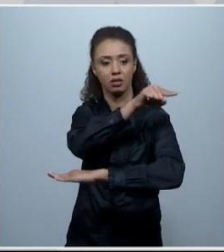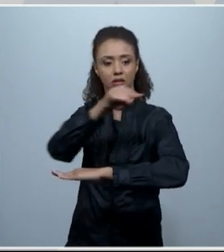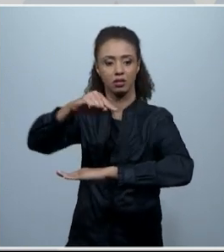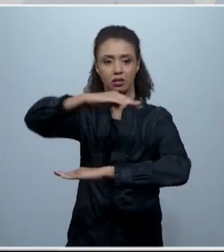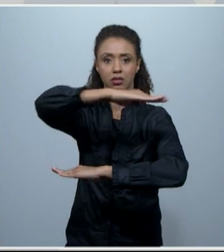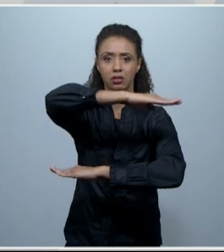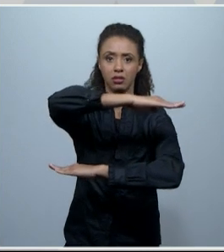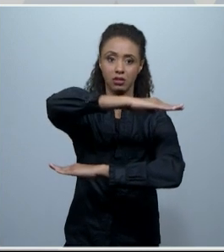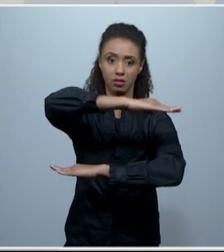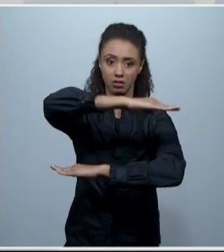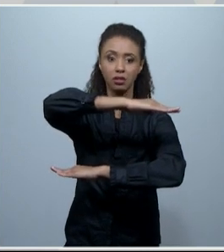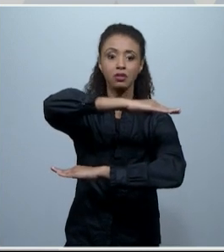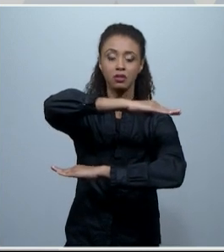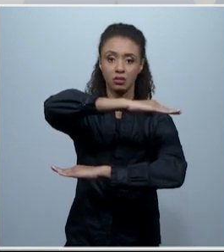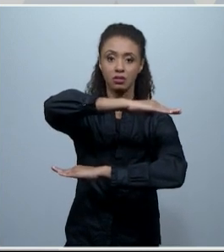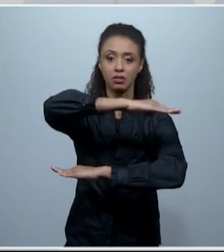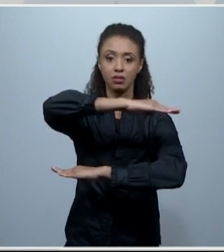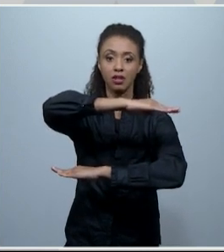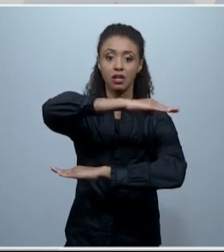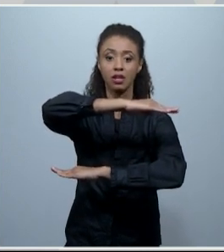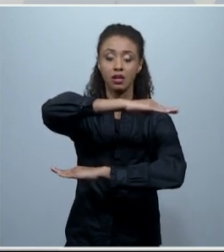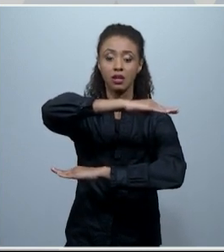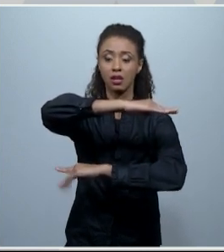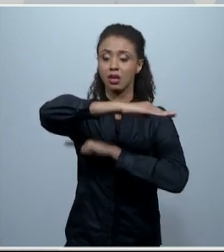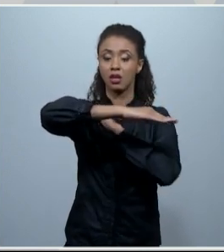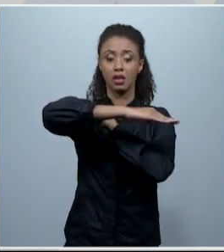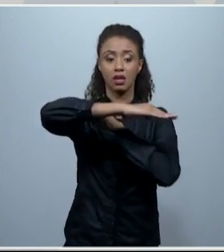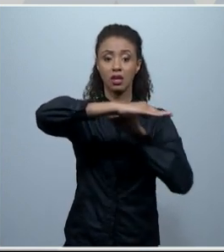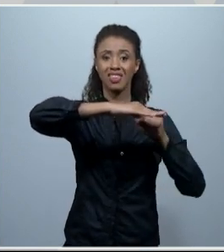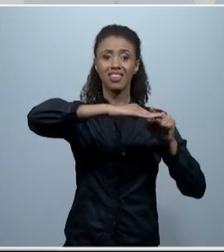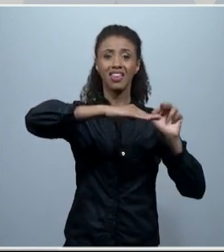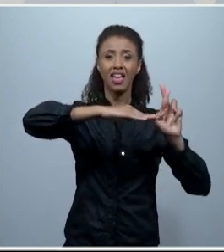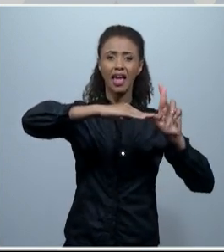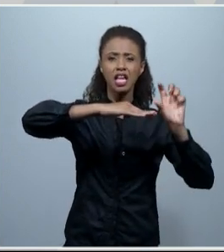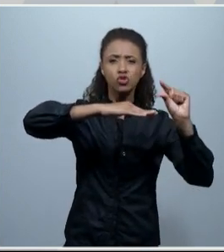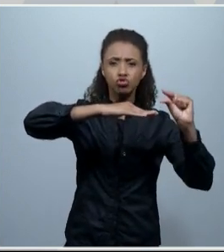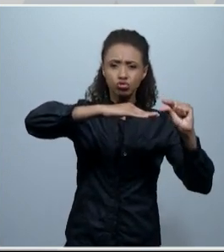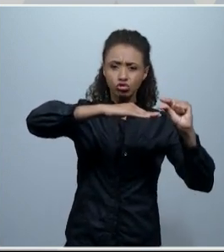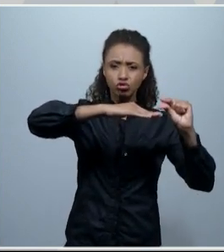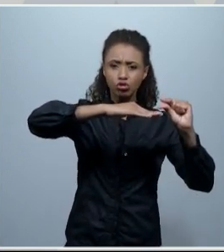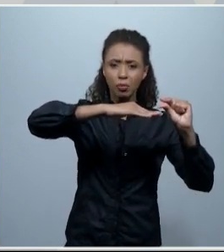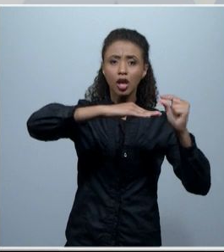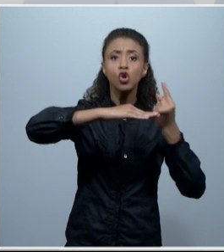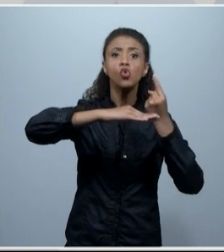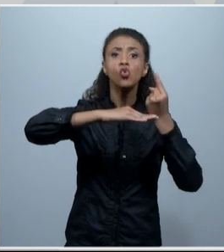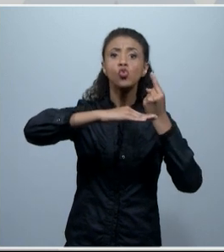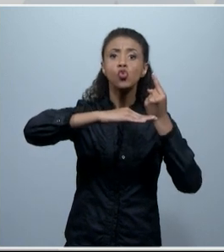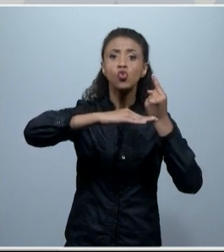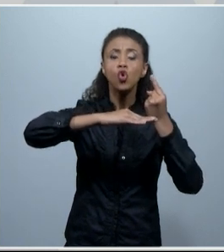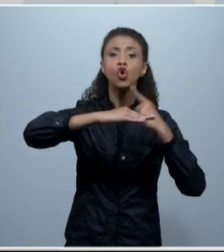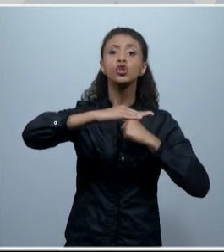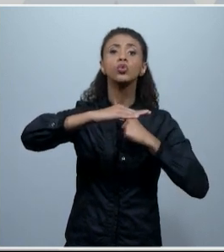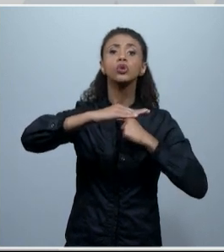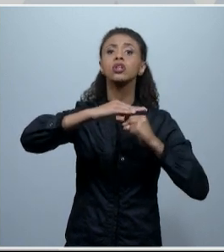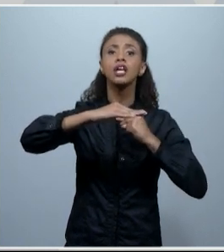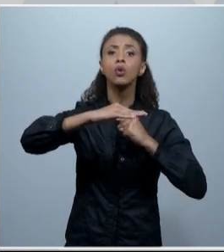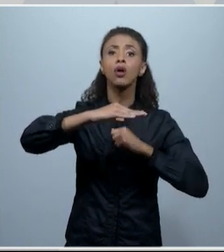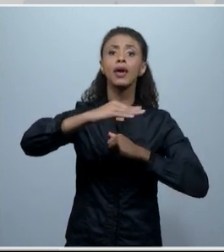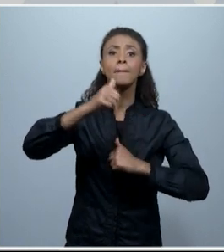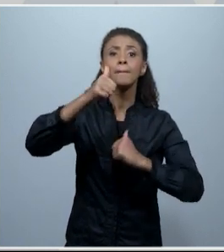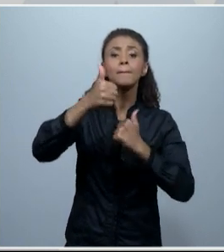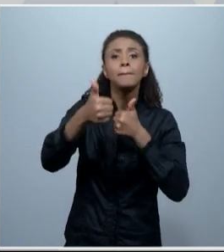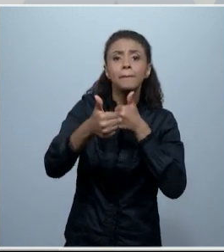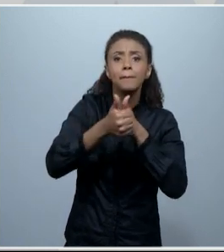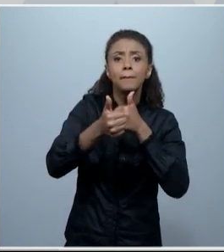e essa reta é rio é a única reta paralela à abc que contém